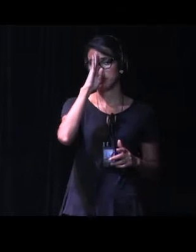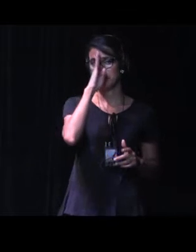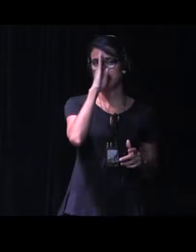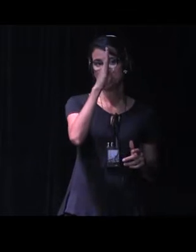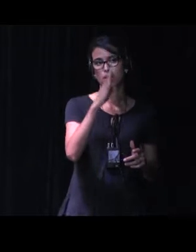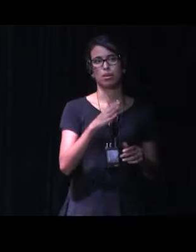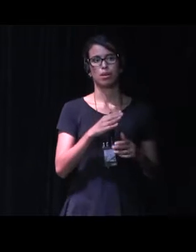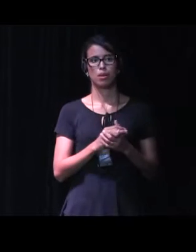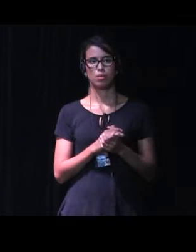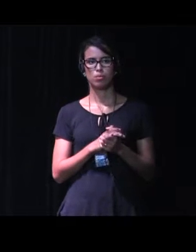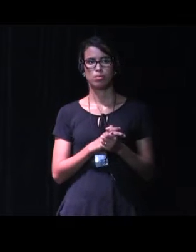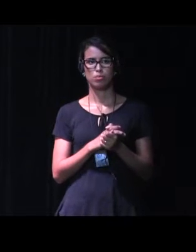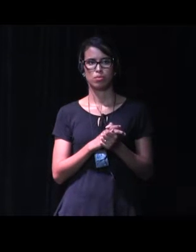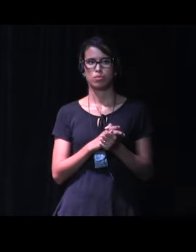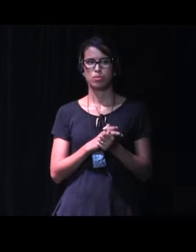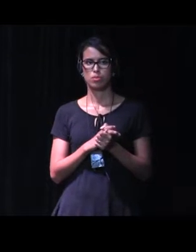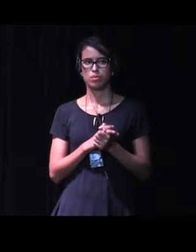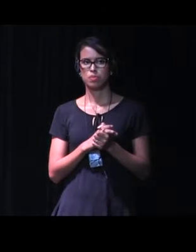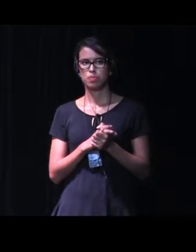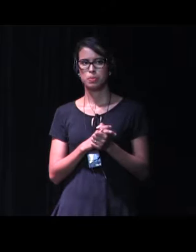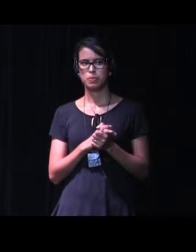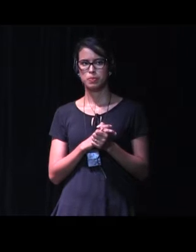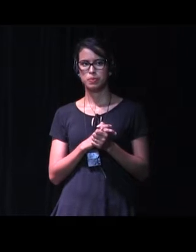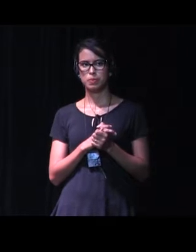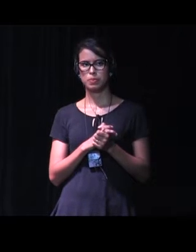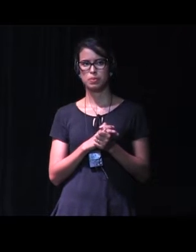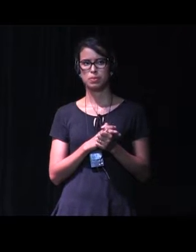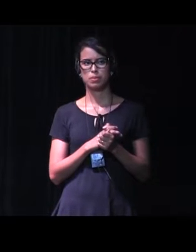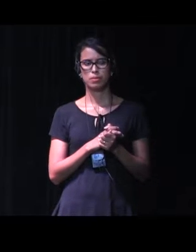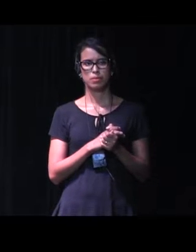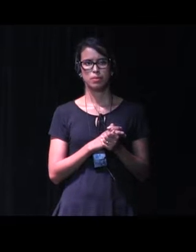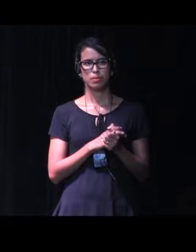e pensando que a criança é o principal,